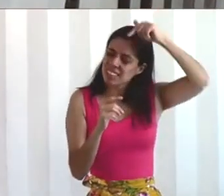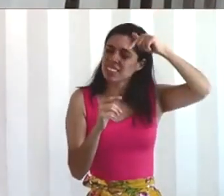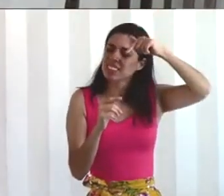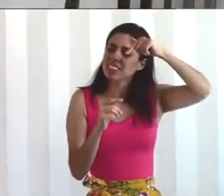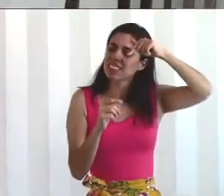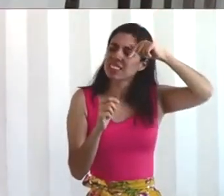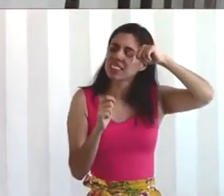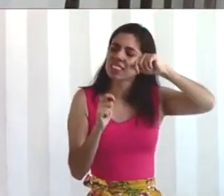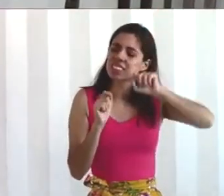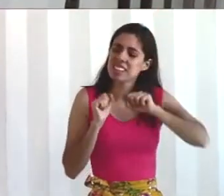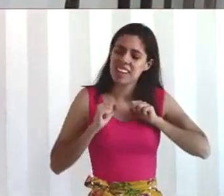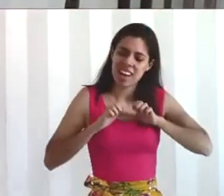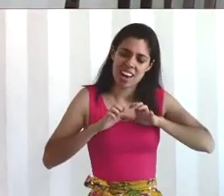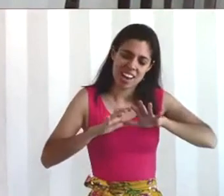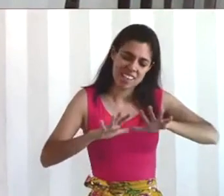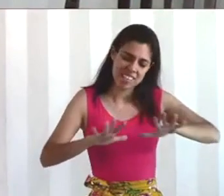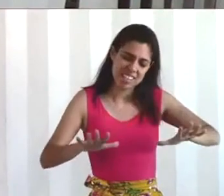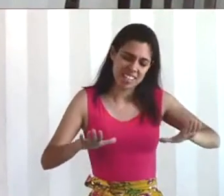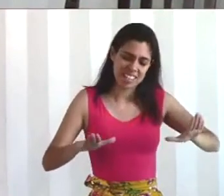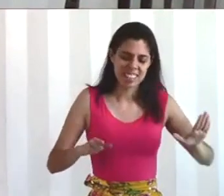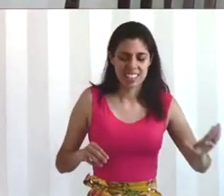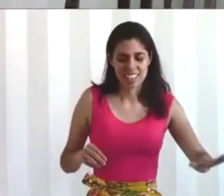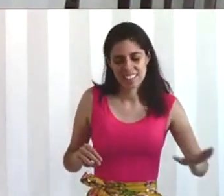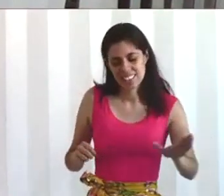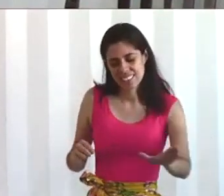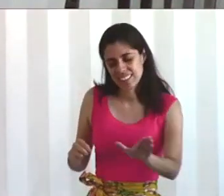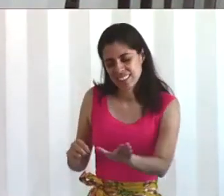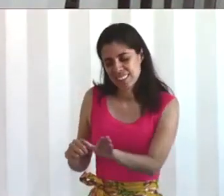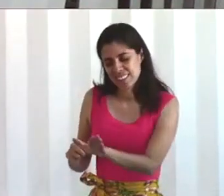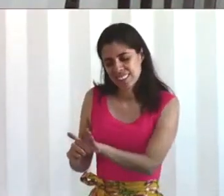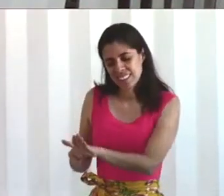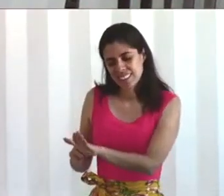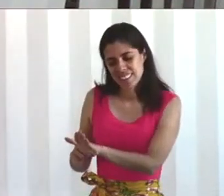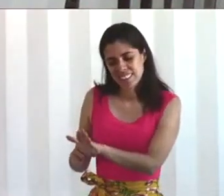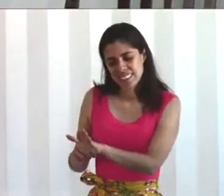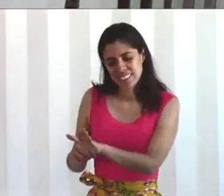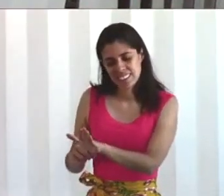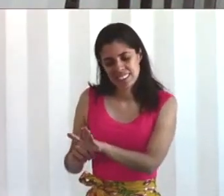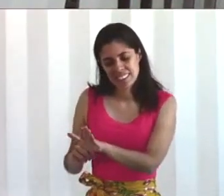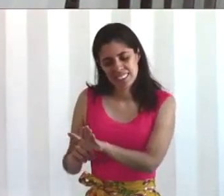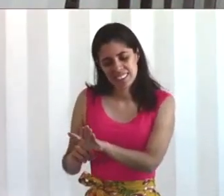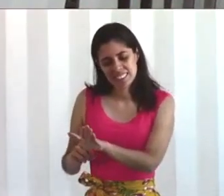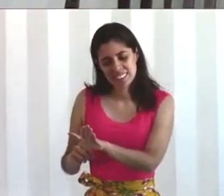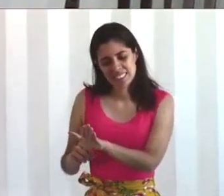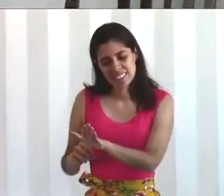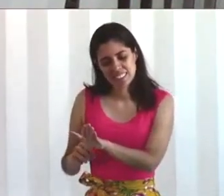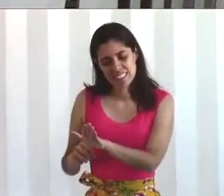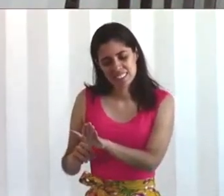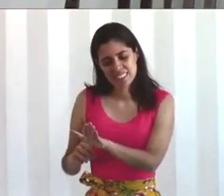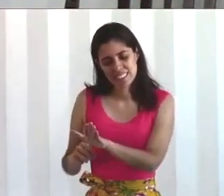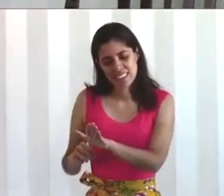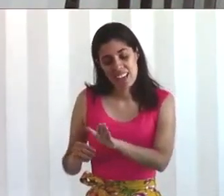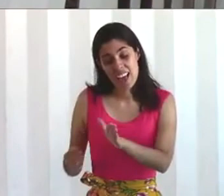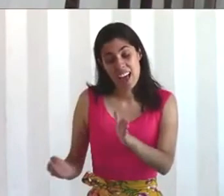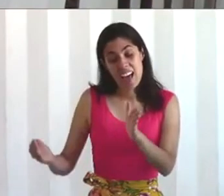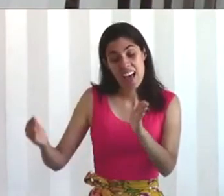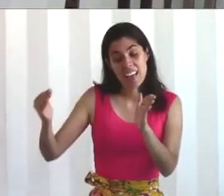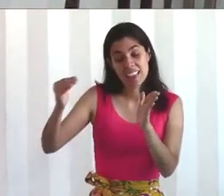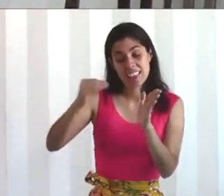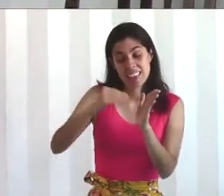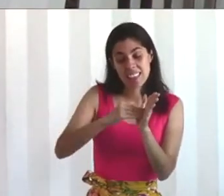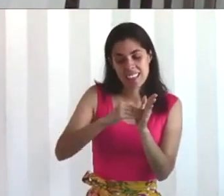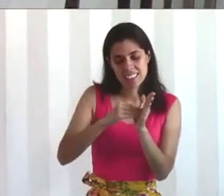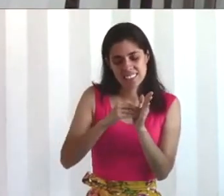Espírito alcance desde as crianças para compreenderem a importância de uma igreja numa cidade, até as famílias, para